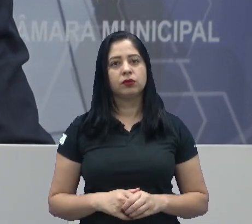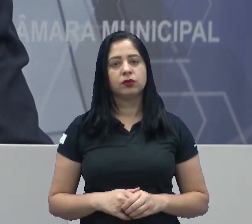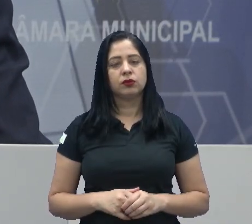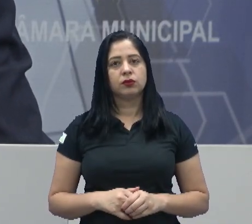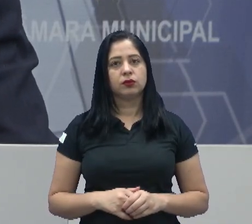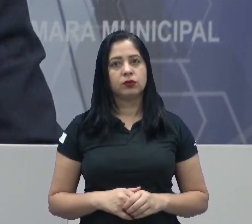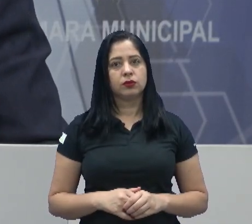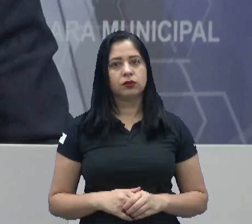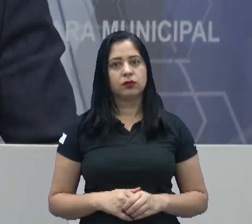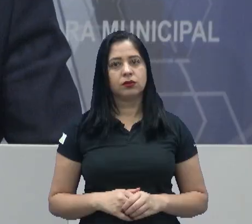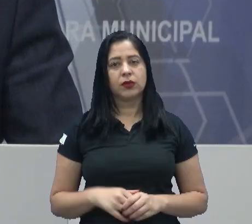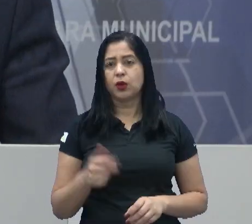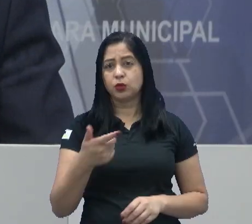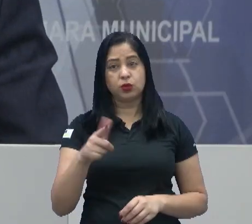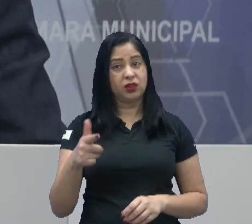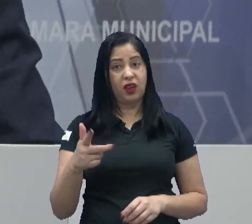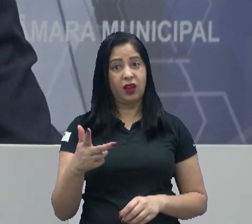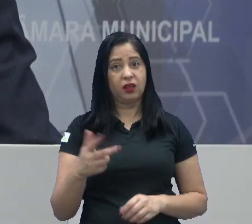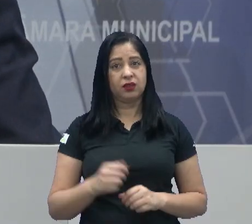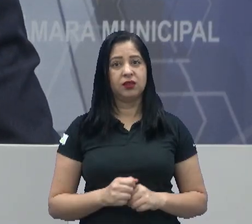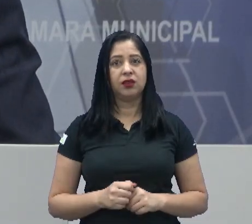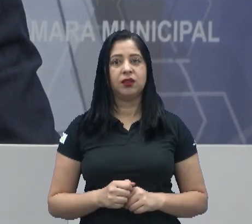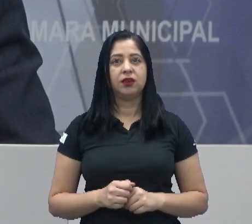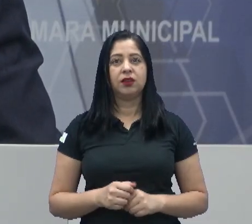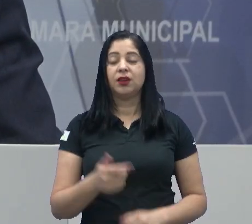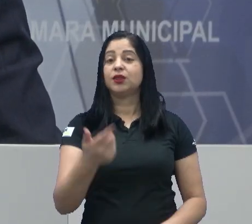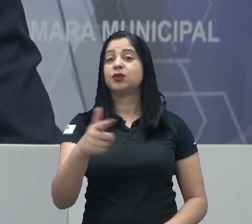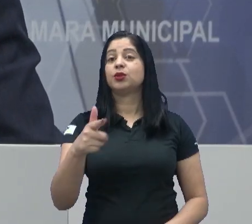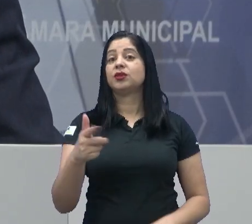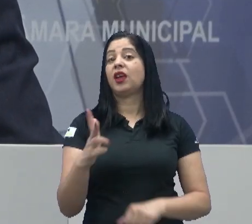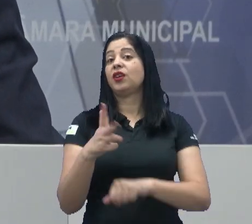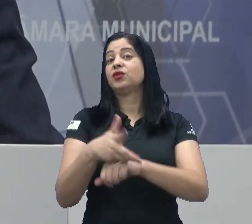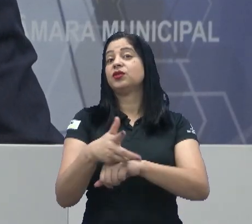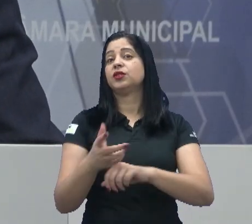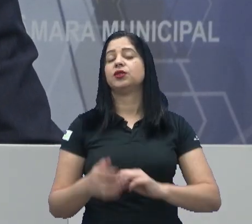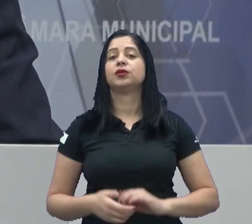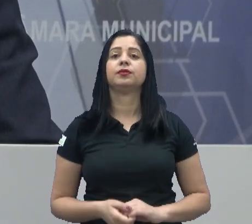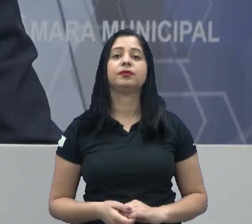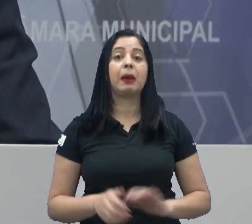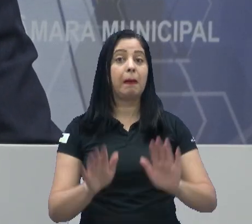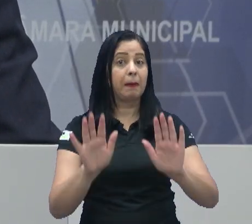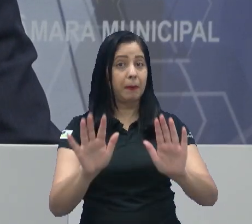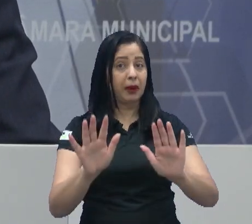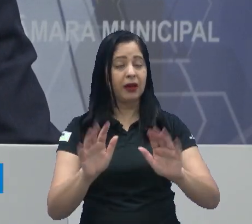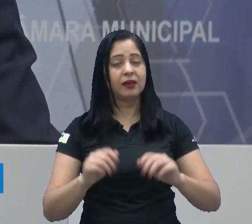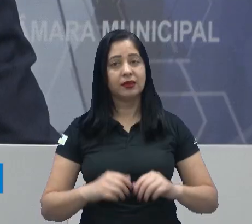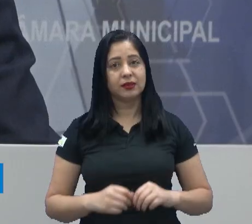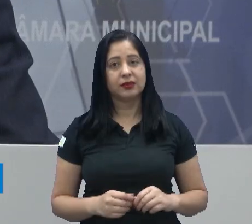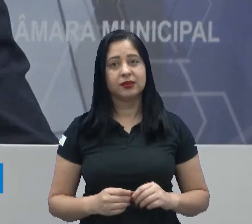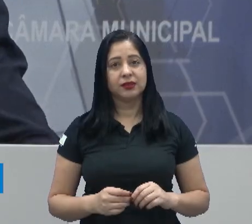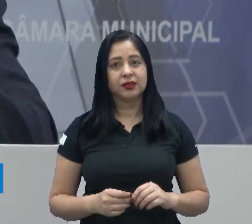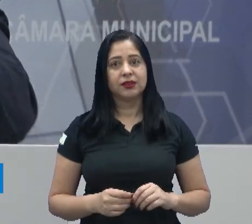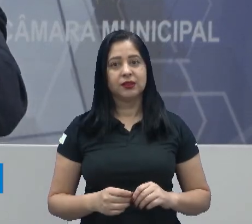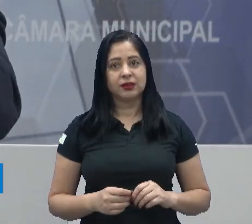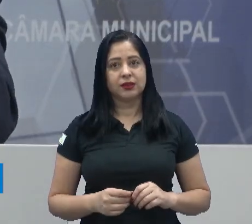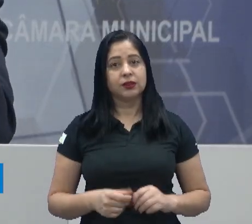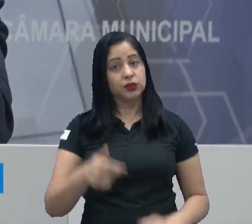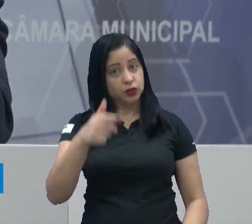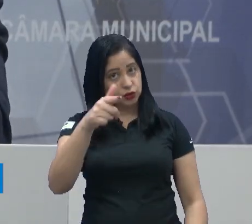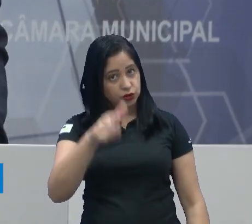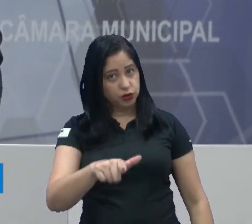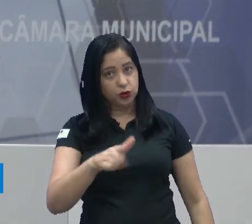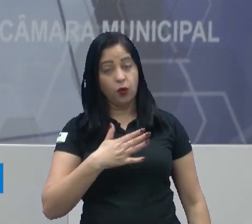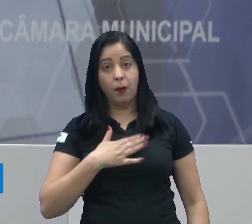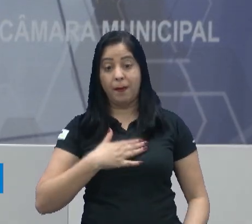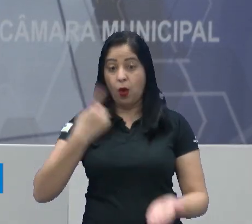não tem material? Ô, Alisson, não tem material na pasta. Mas reforço aqui o meu